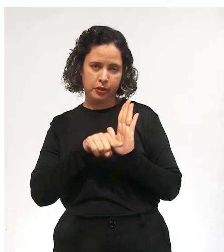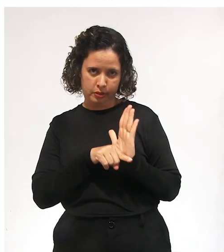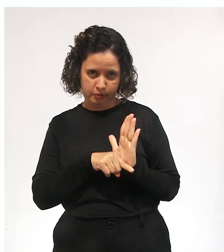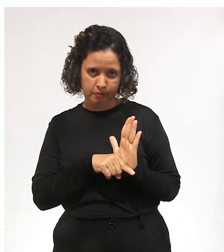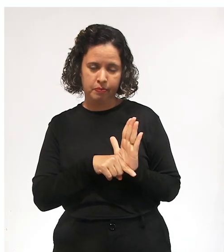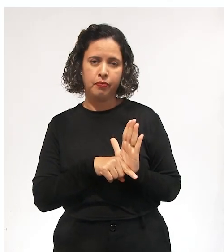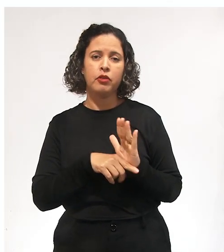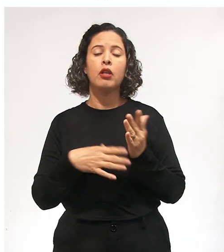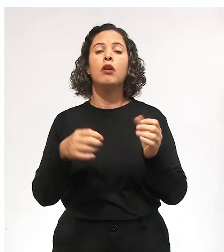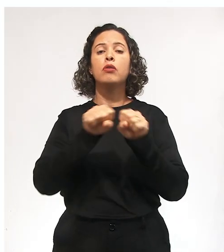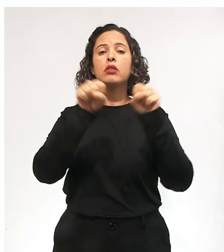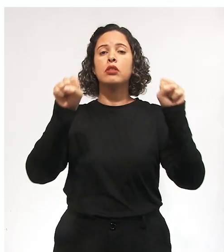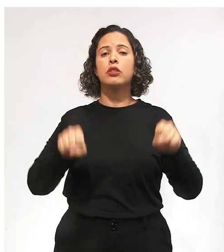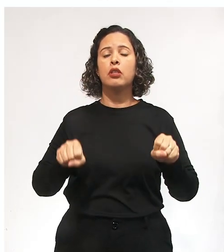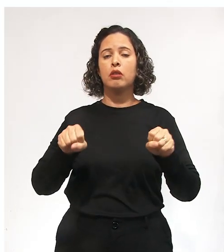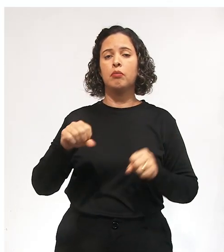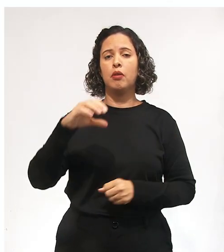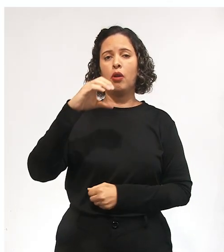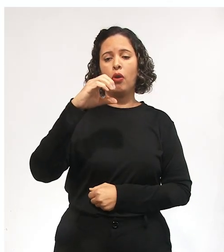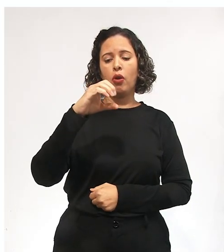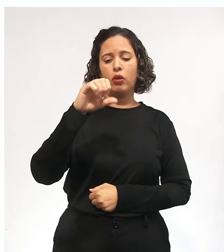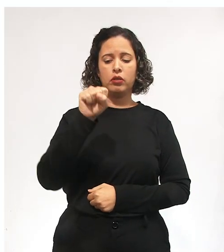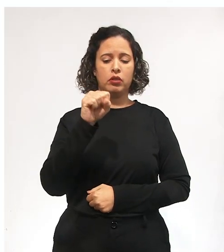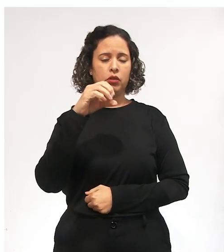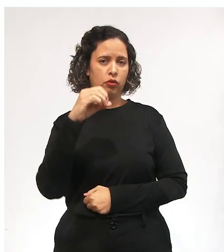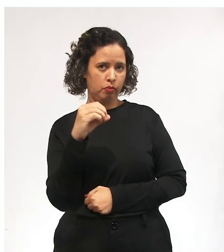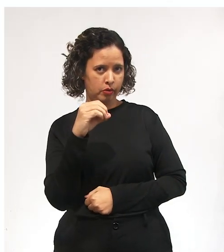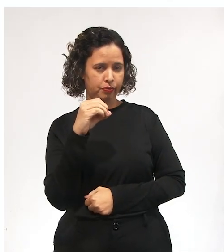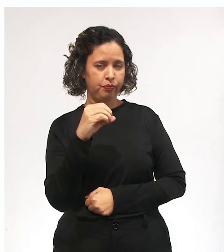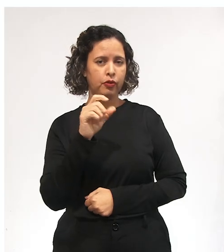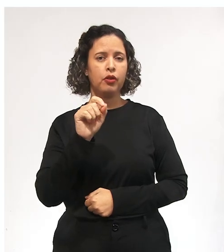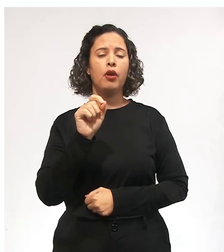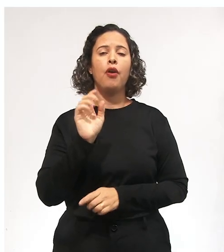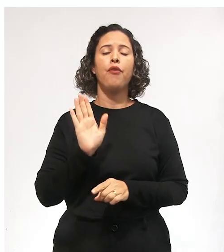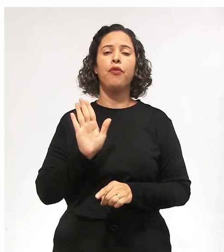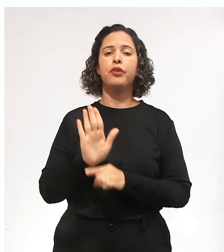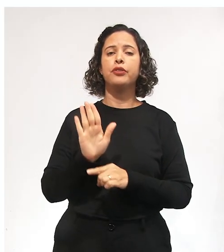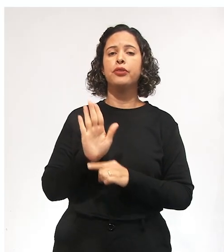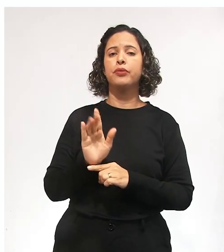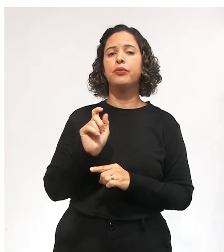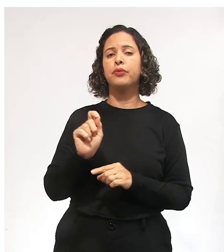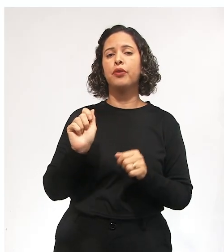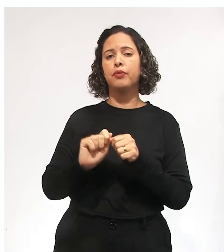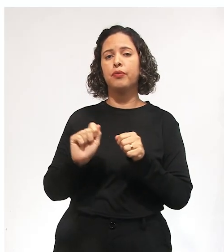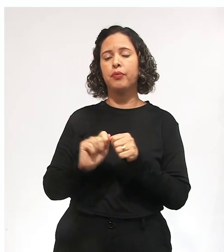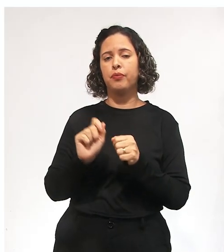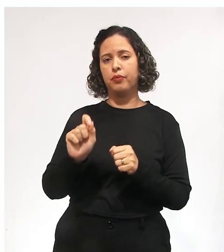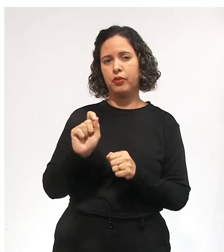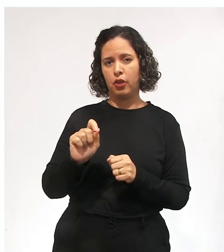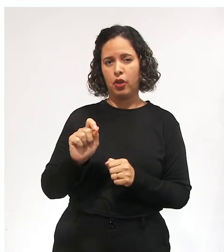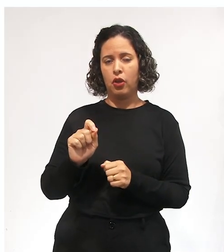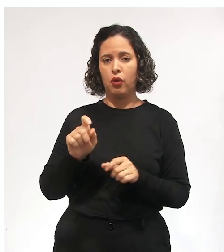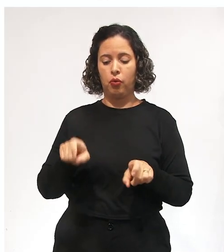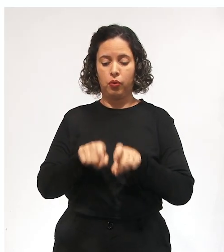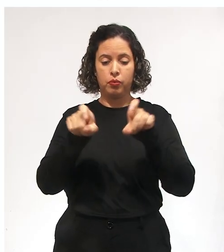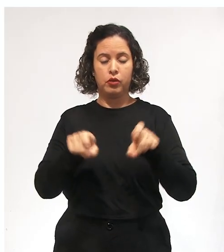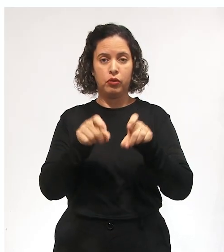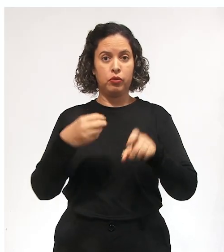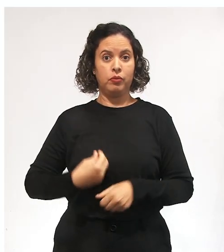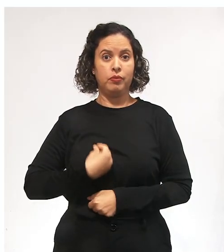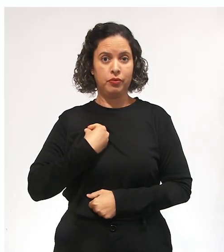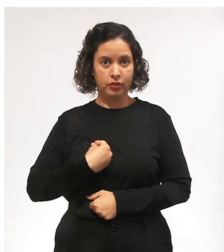sistema operacional ele vai fazer com que o computador funcione e dentro